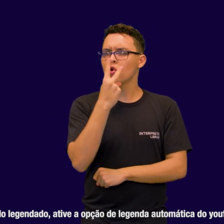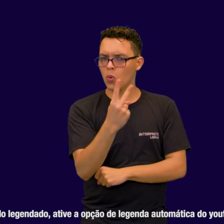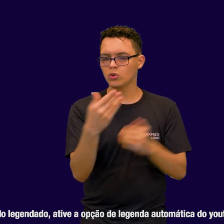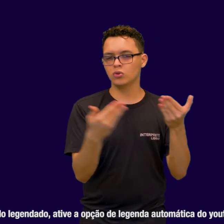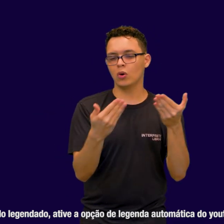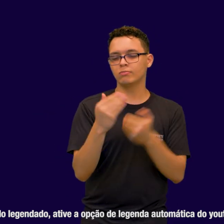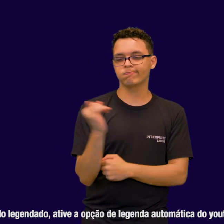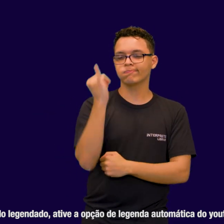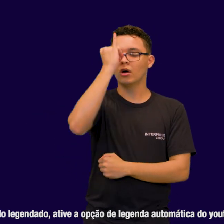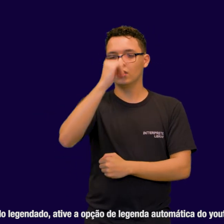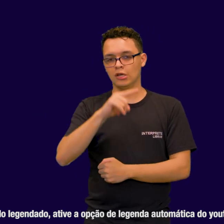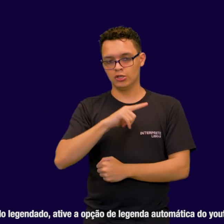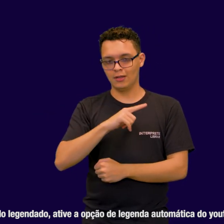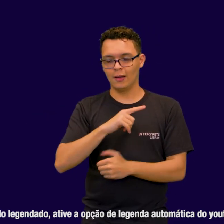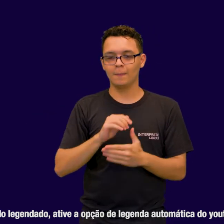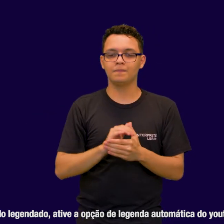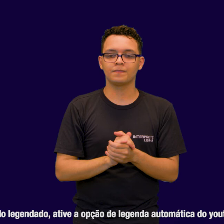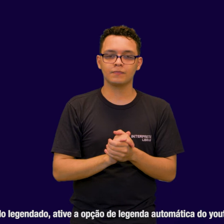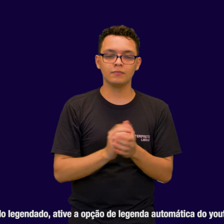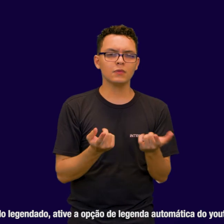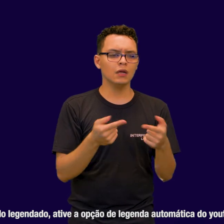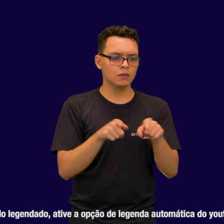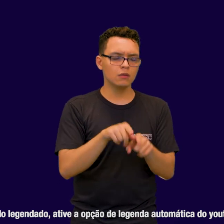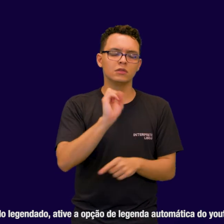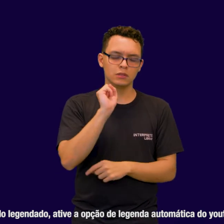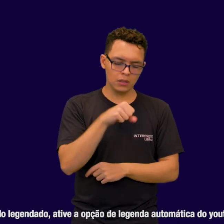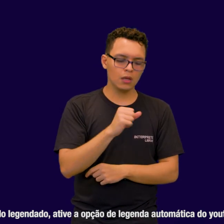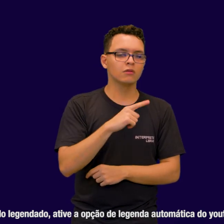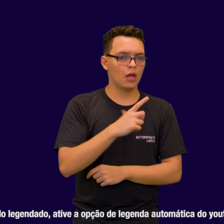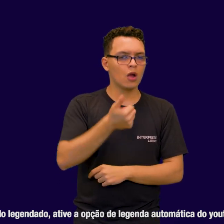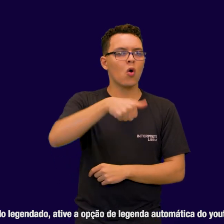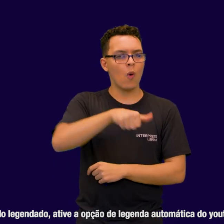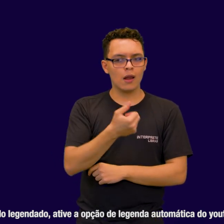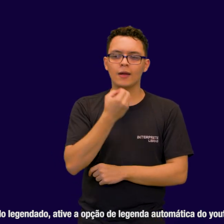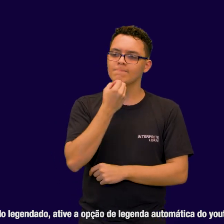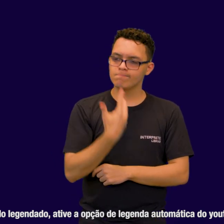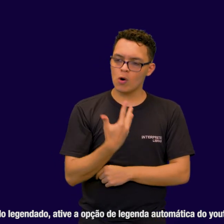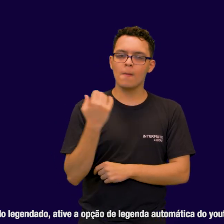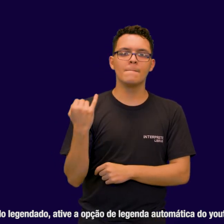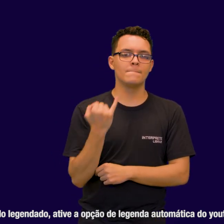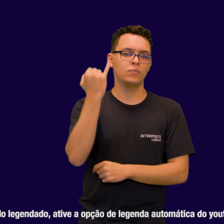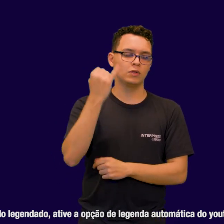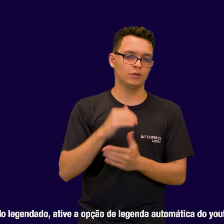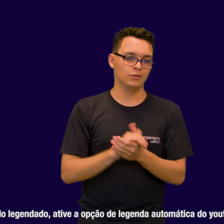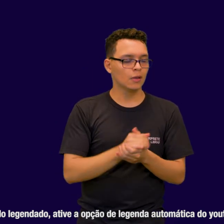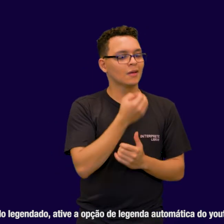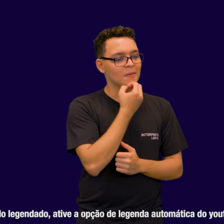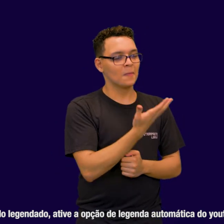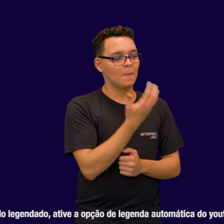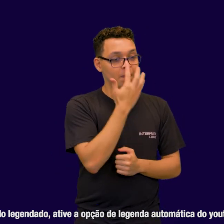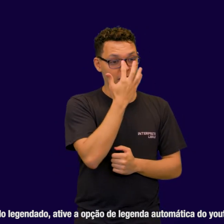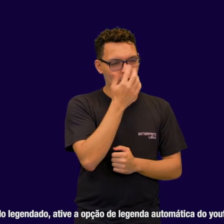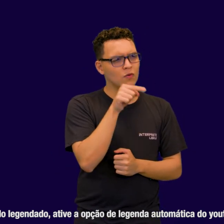no Brasil hoje sendo realizados. Então, a qualidade é cada vez e surpreendentemente melhor. Que bom.